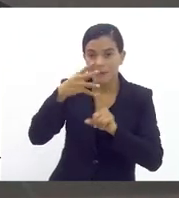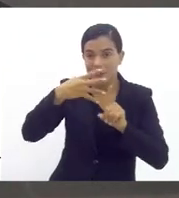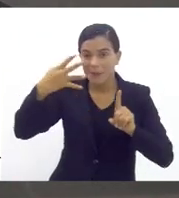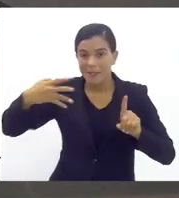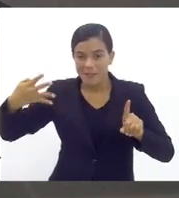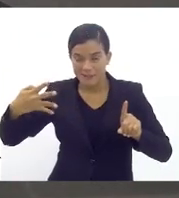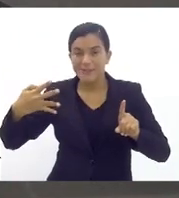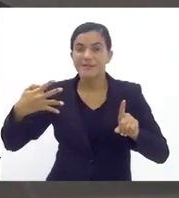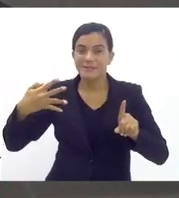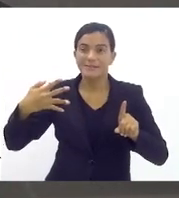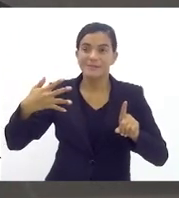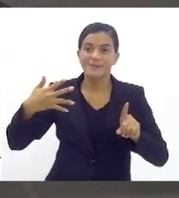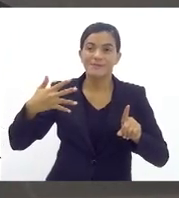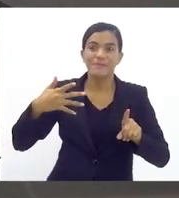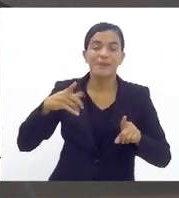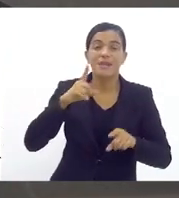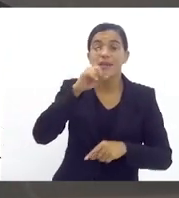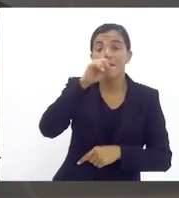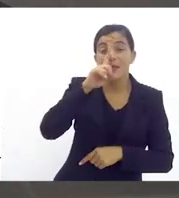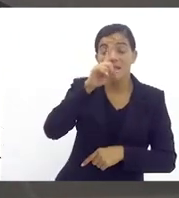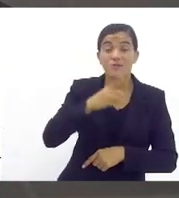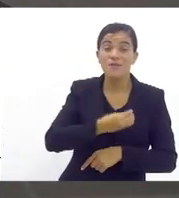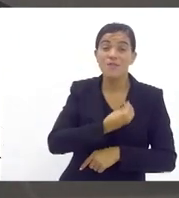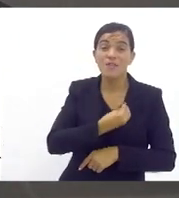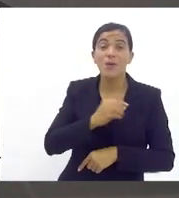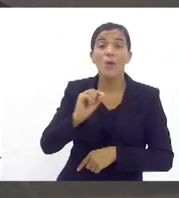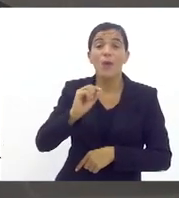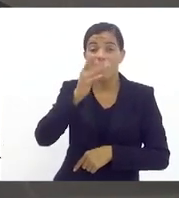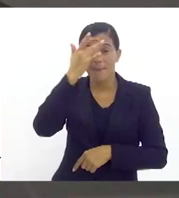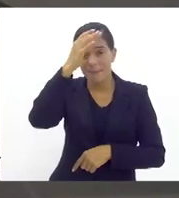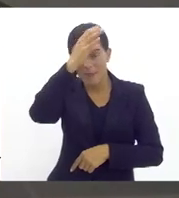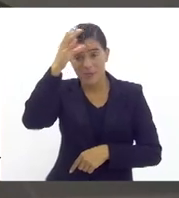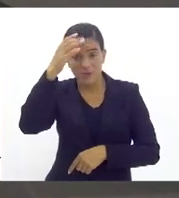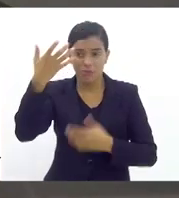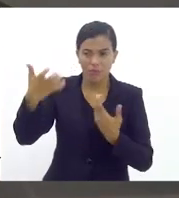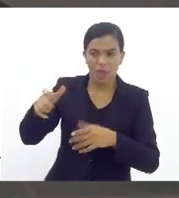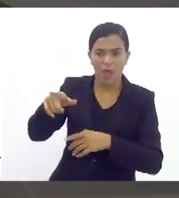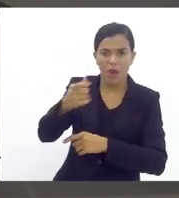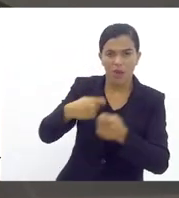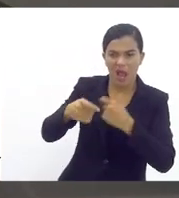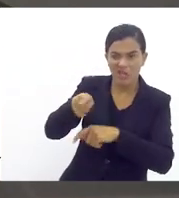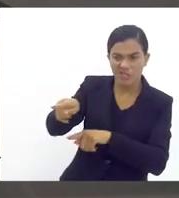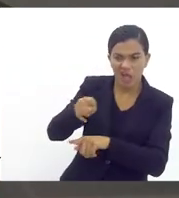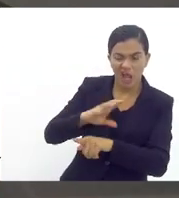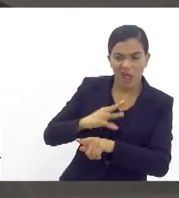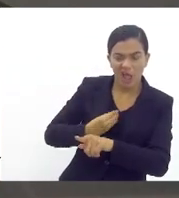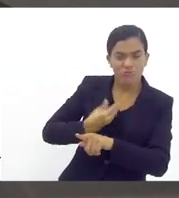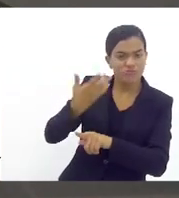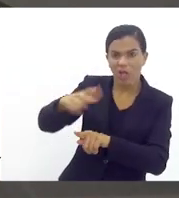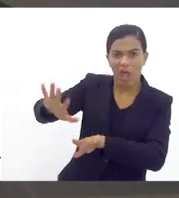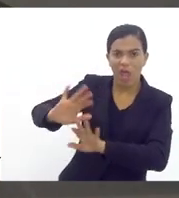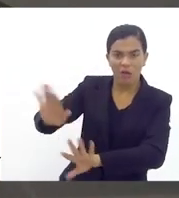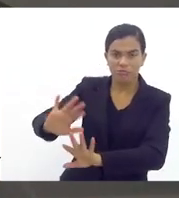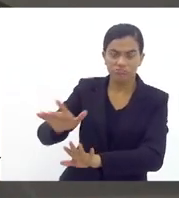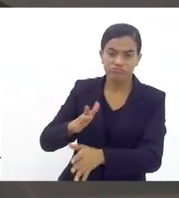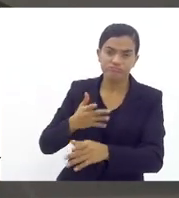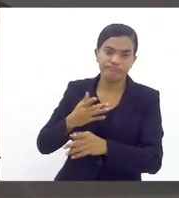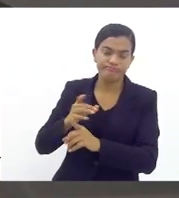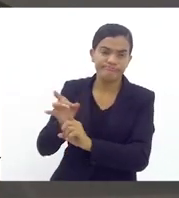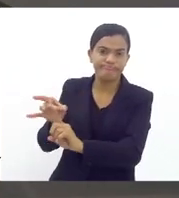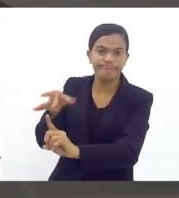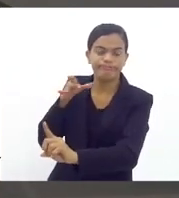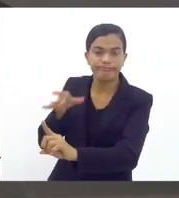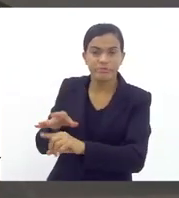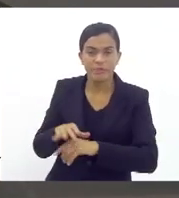que corre o risco até de clientes se recusarem a passar naquele caixa. Então, a gente está sempre atento, de